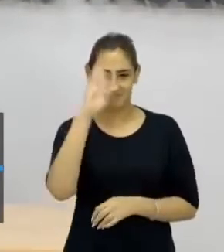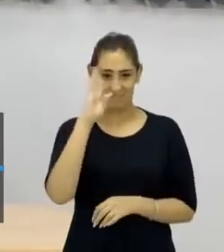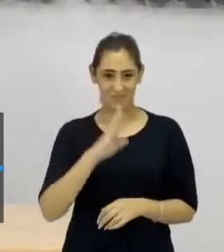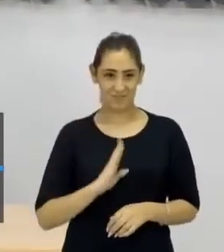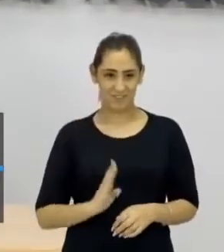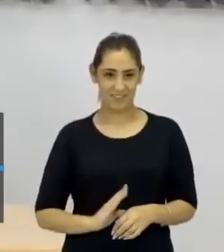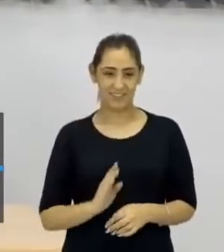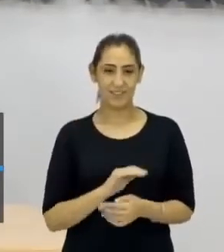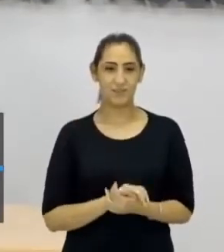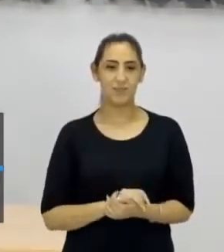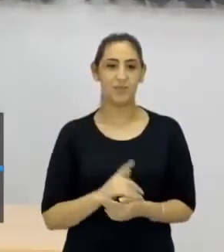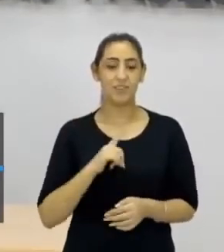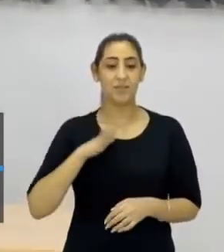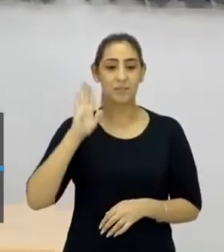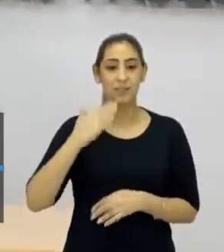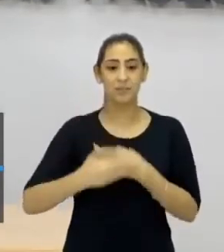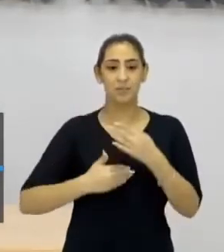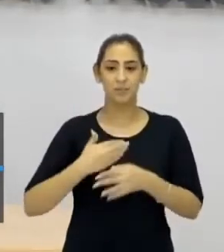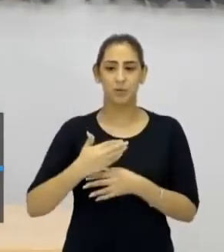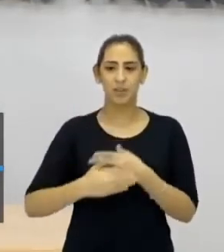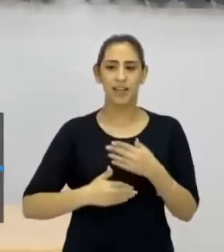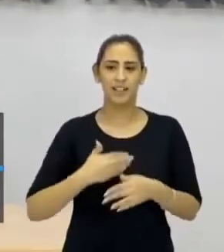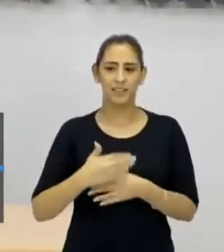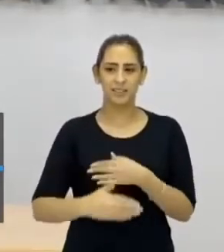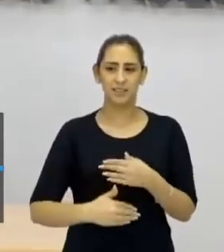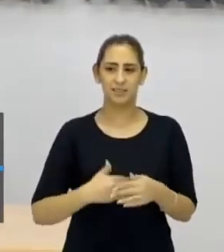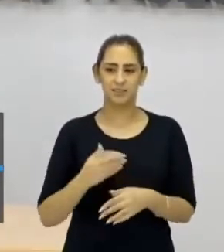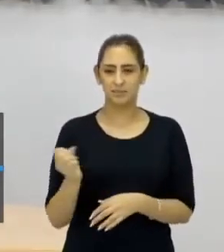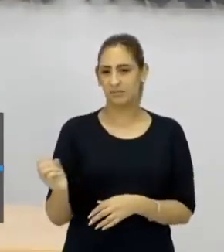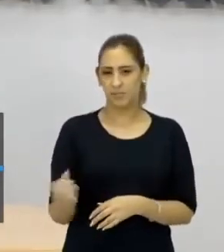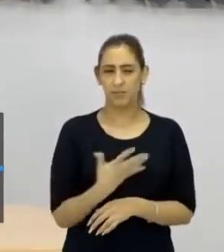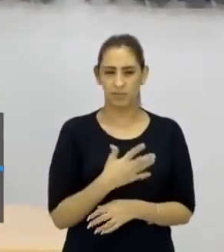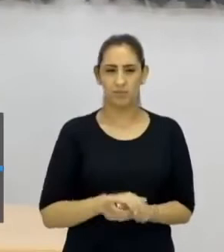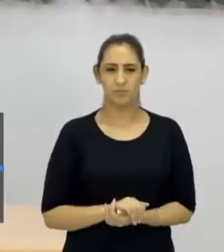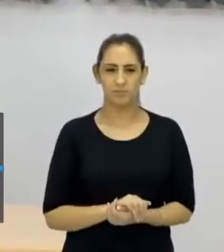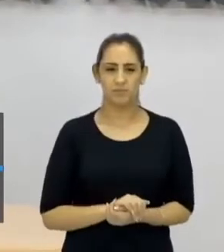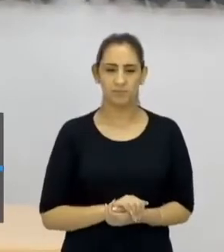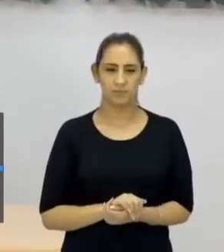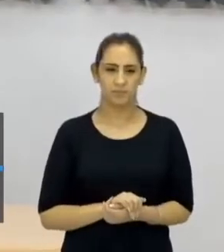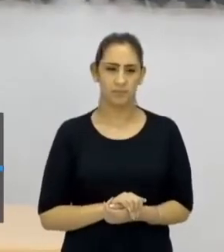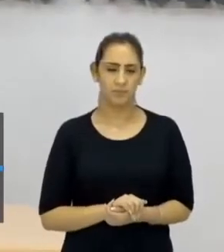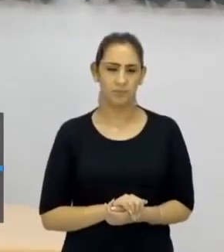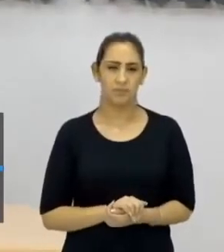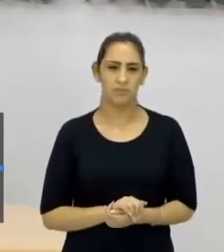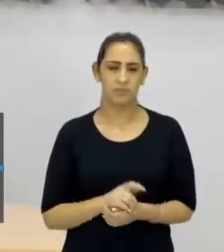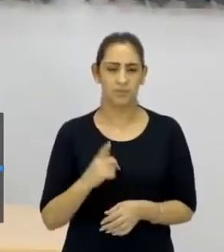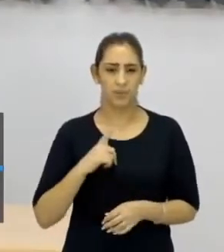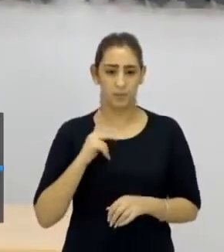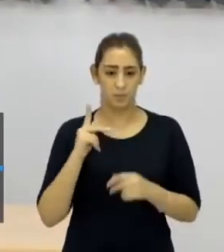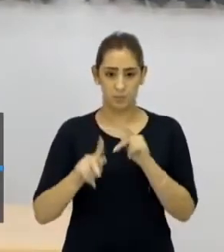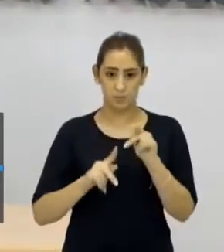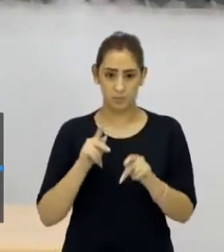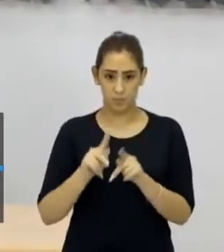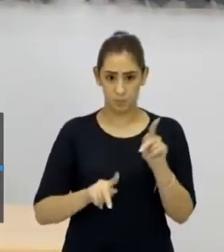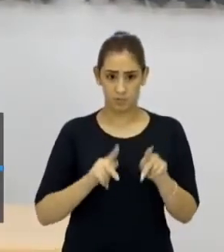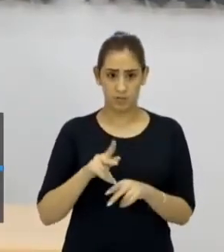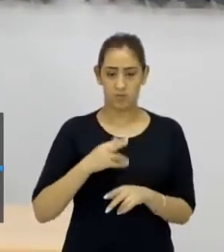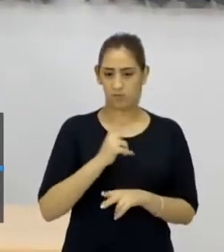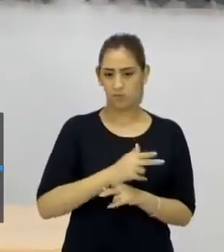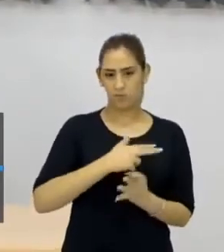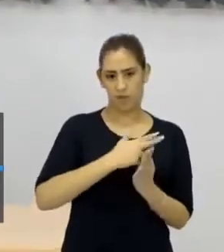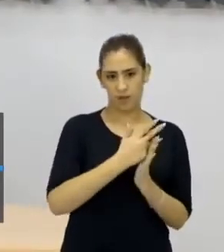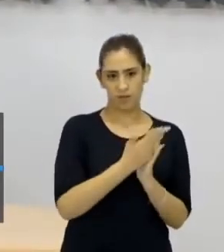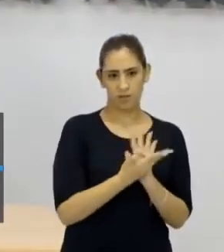Brasil, né, é uma das mais modernas aí do planeta, aí, tendo aí primeira colocação em vários segmentos aí